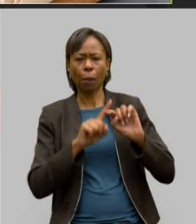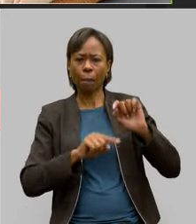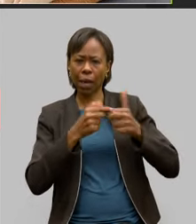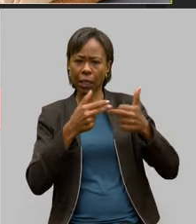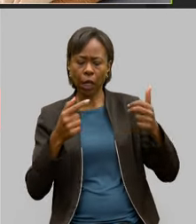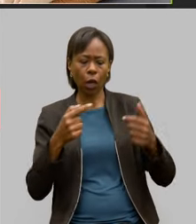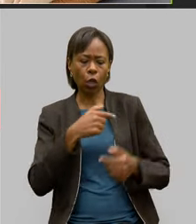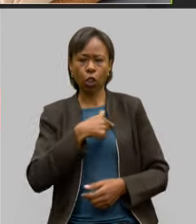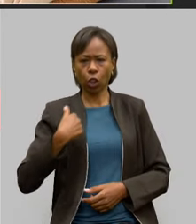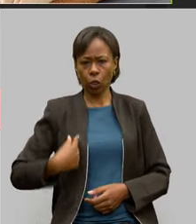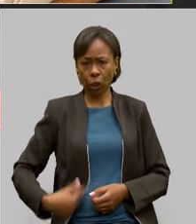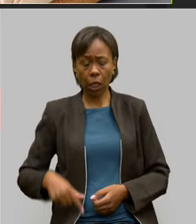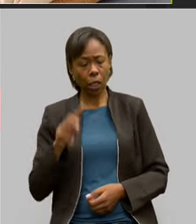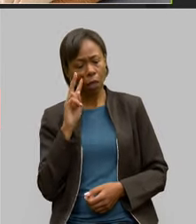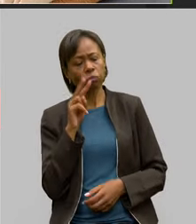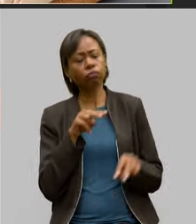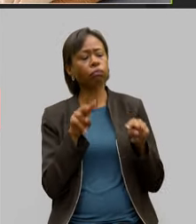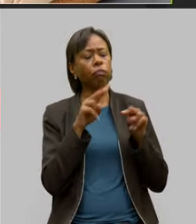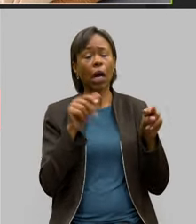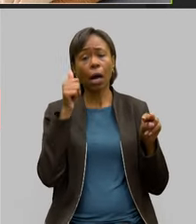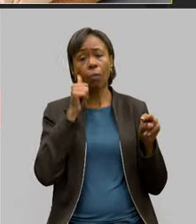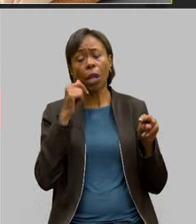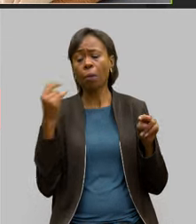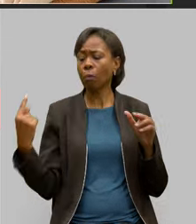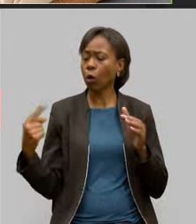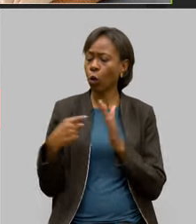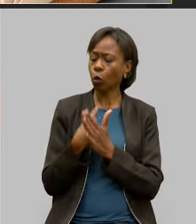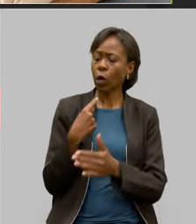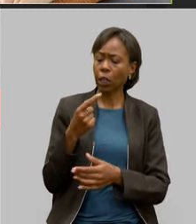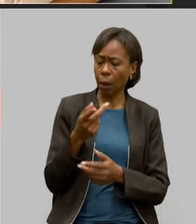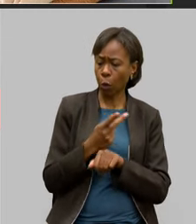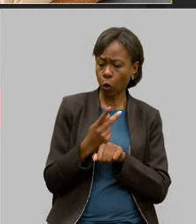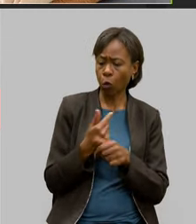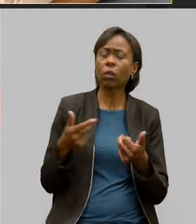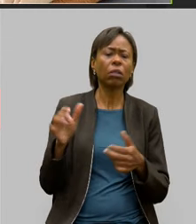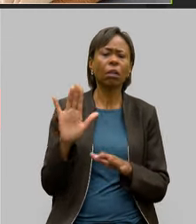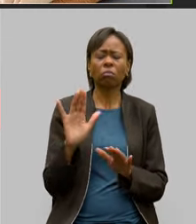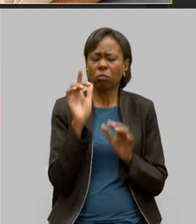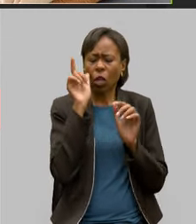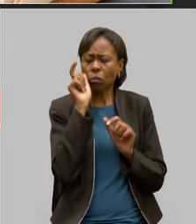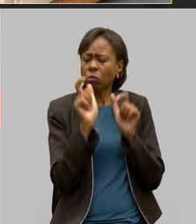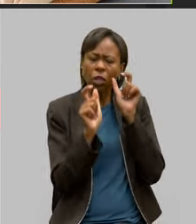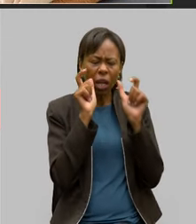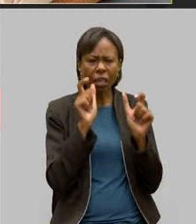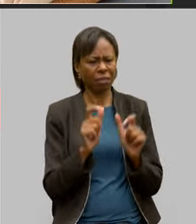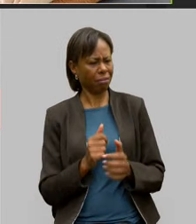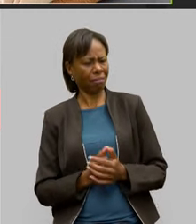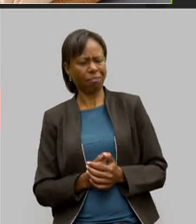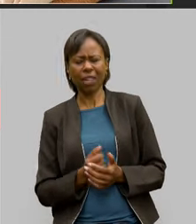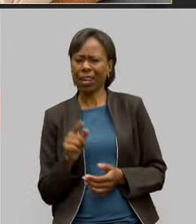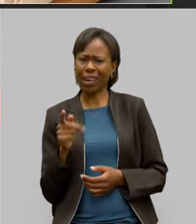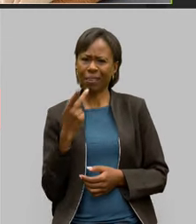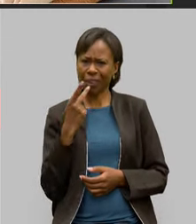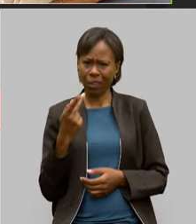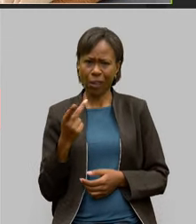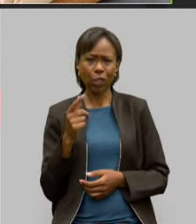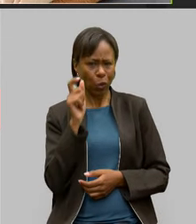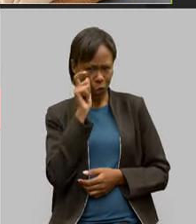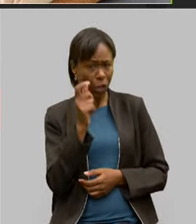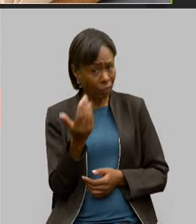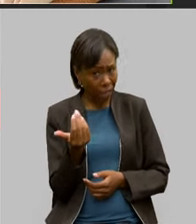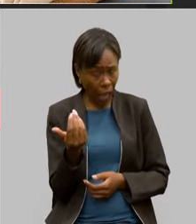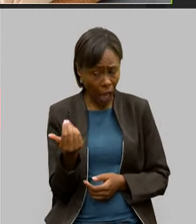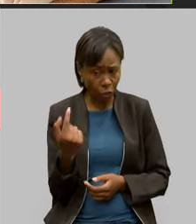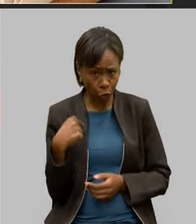coisas e uma mulher falou assim você tá procurando alguma coisa eu falei não só curiosidade ela falou curiosidade Ah mas então vem aqui nesse